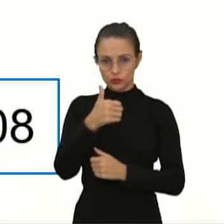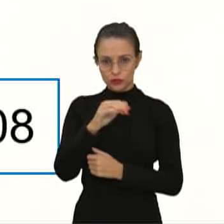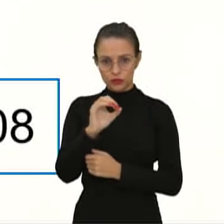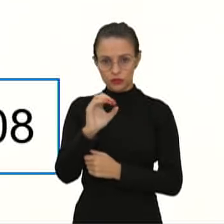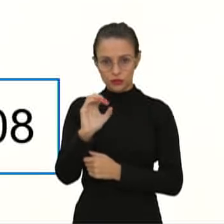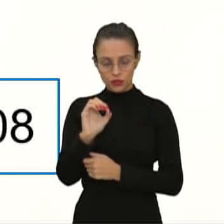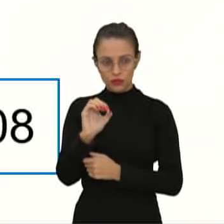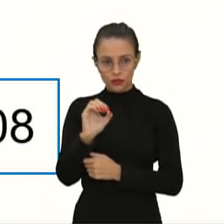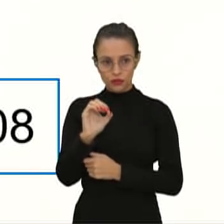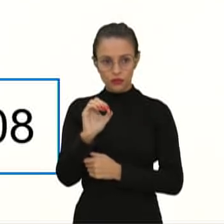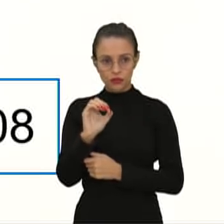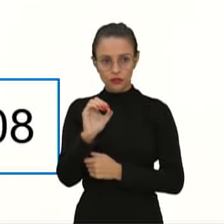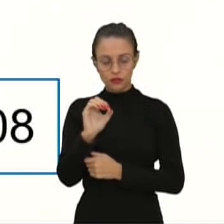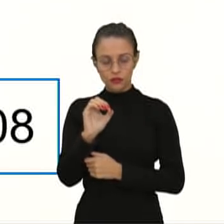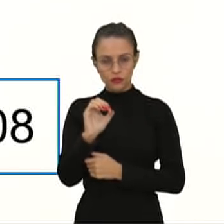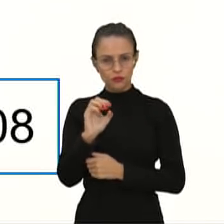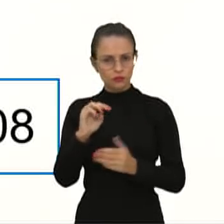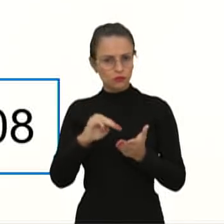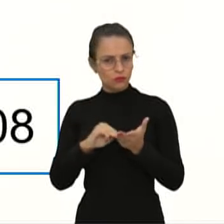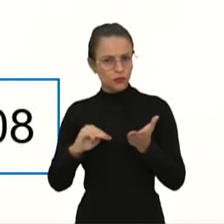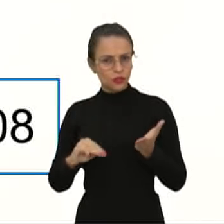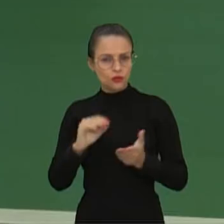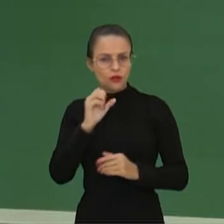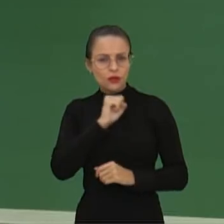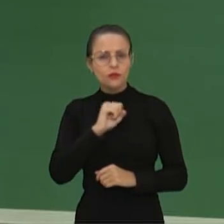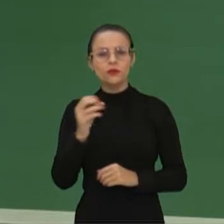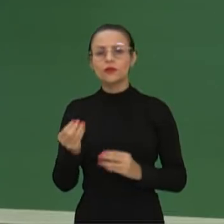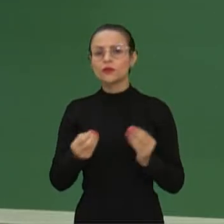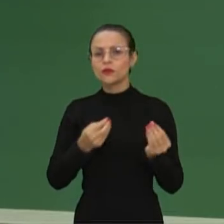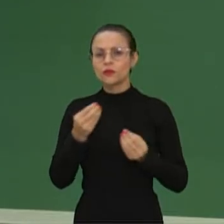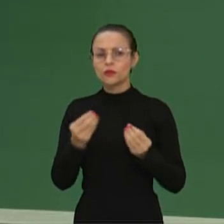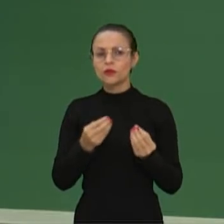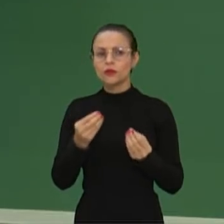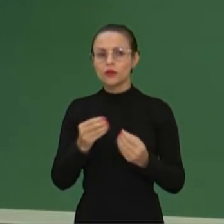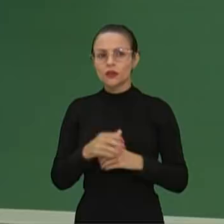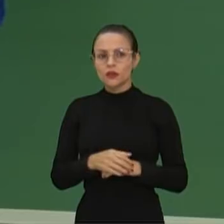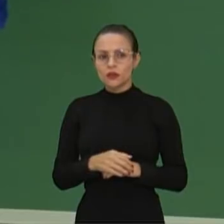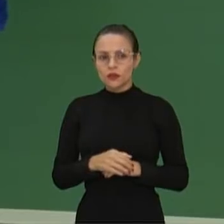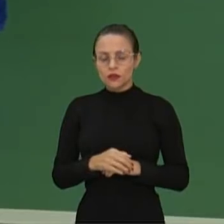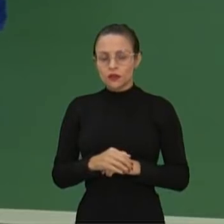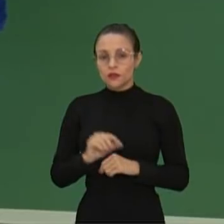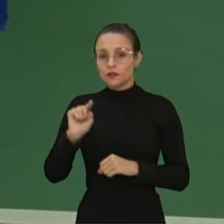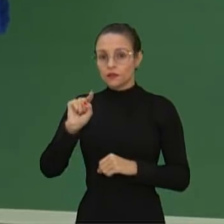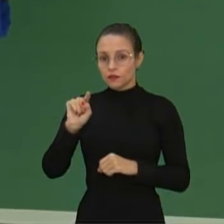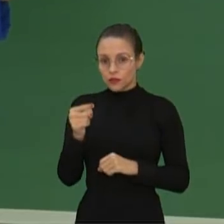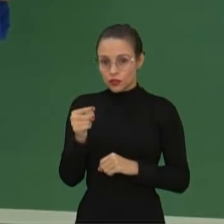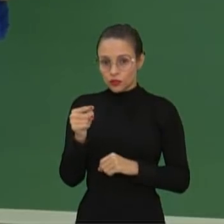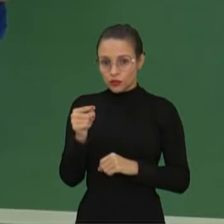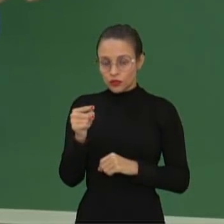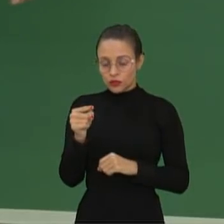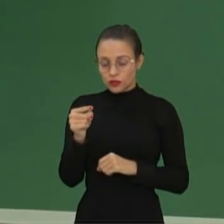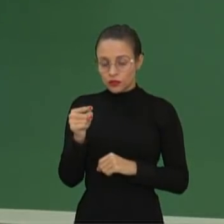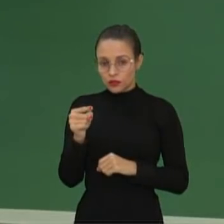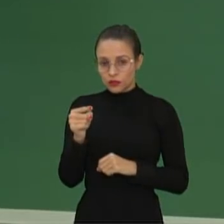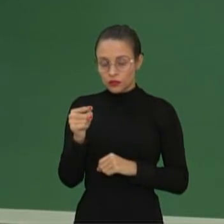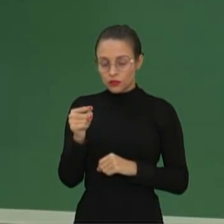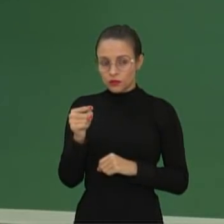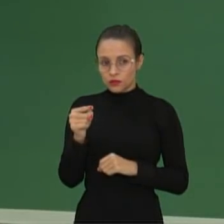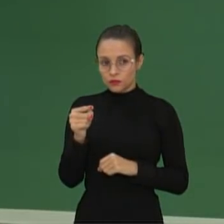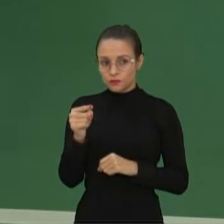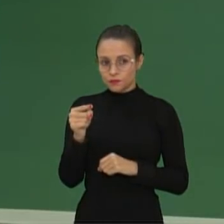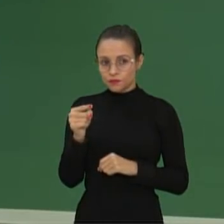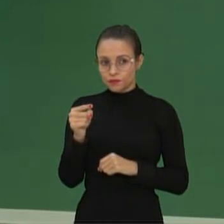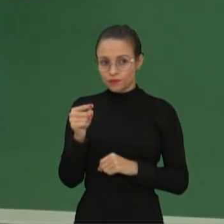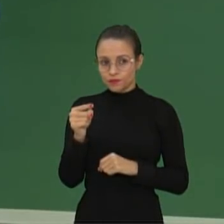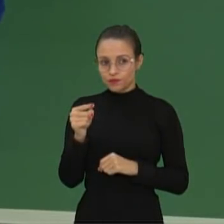né? Aqui tem um método bem rápido, né? Lembram? Vocês vão andar com a vírgula, né? Como nós temos